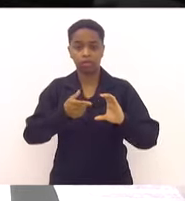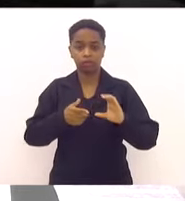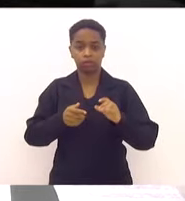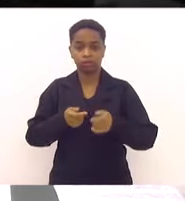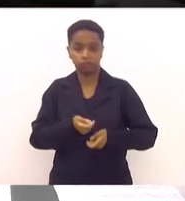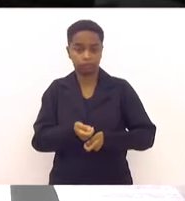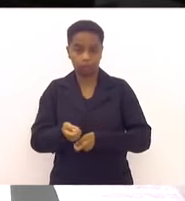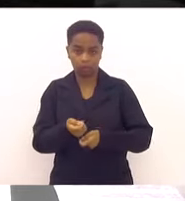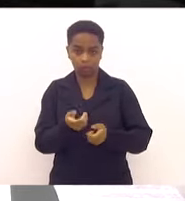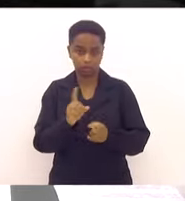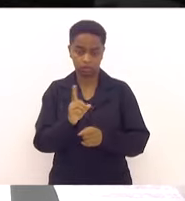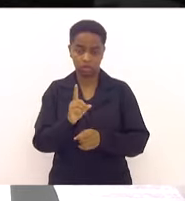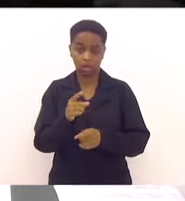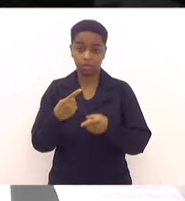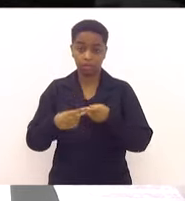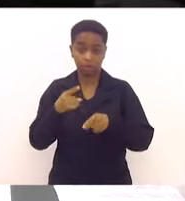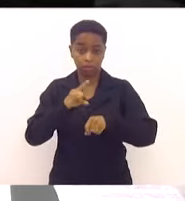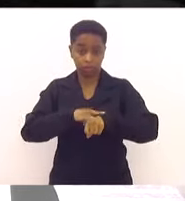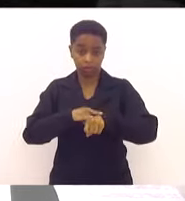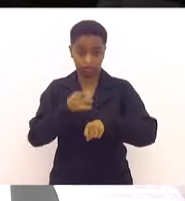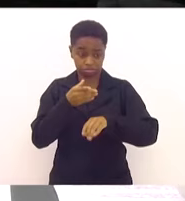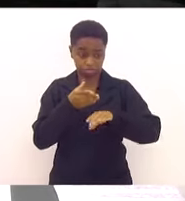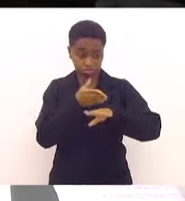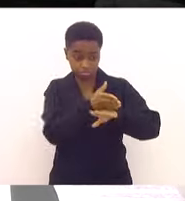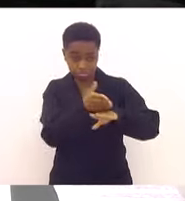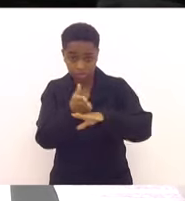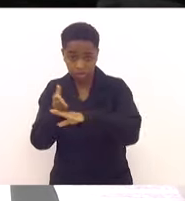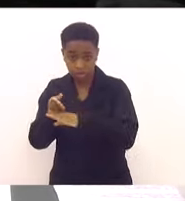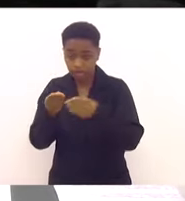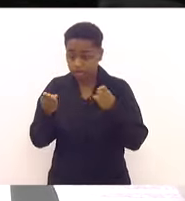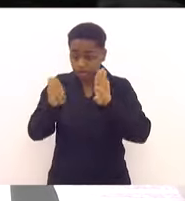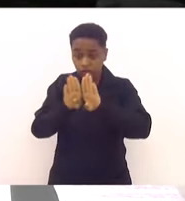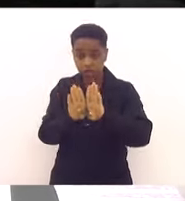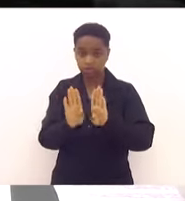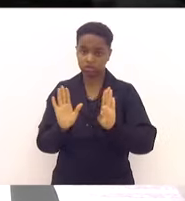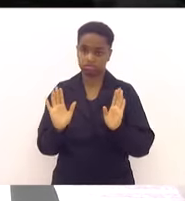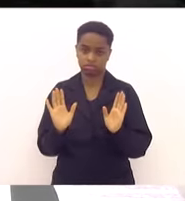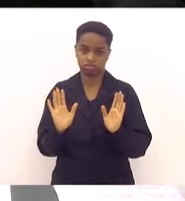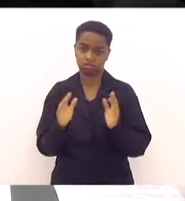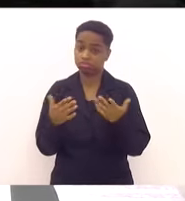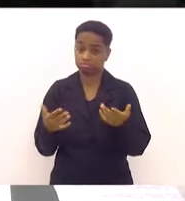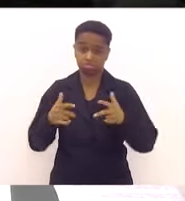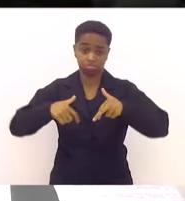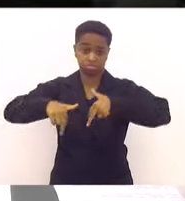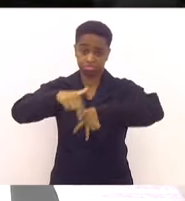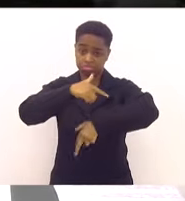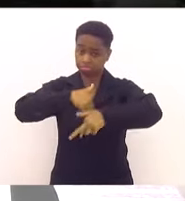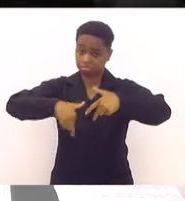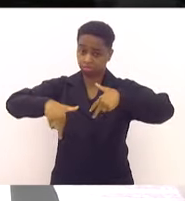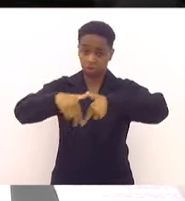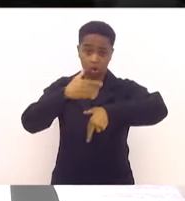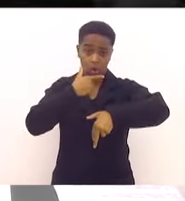banheiros, né, e você entra, faz o que você quiser e fecha a porta. Então transita homem e mulher